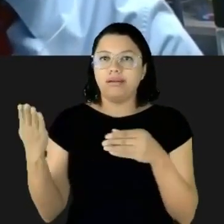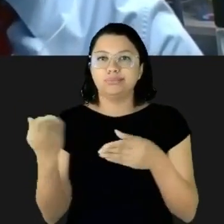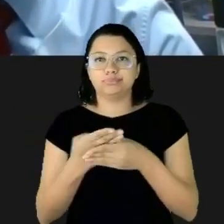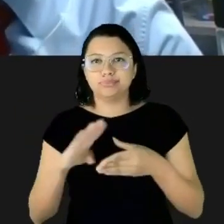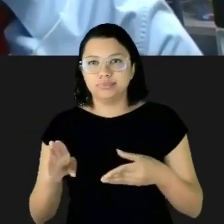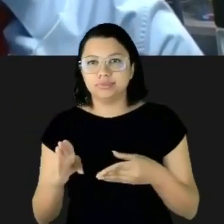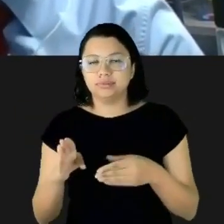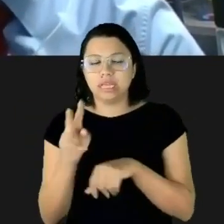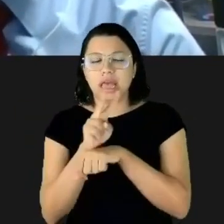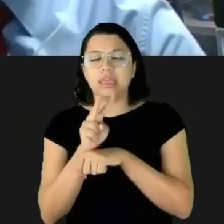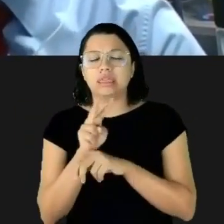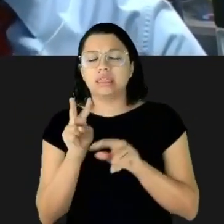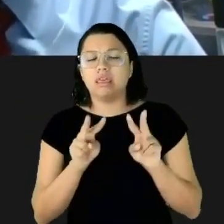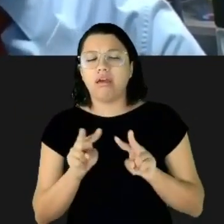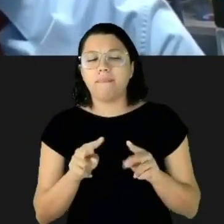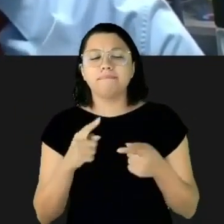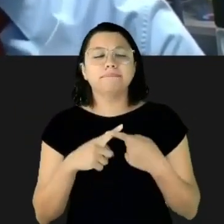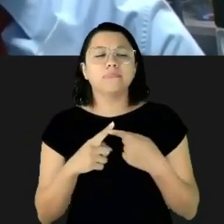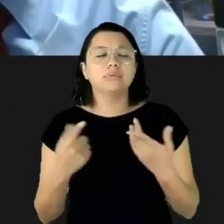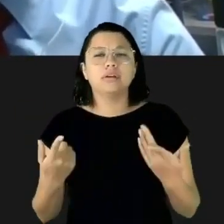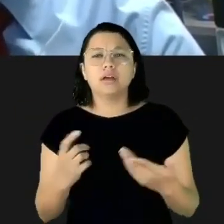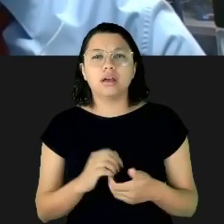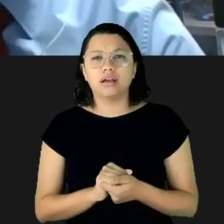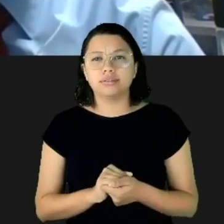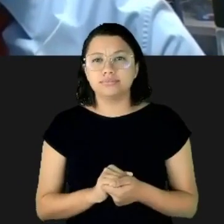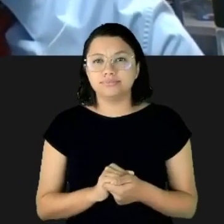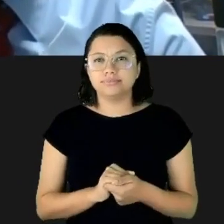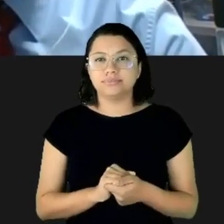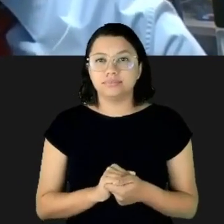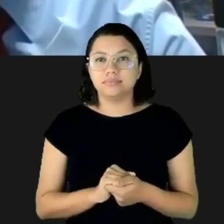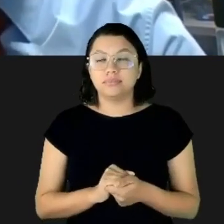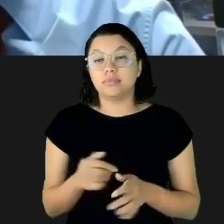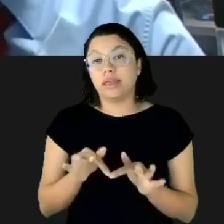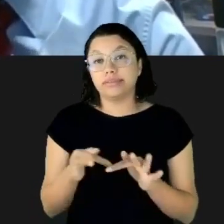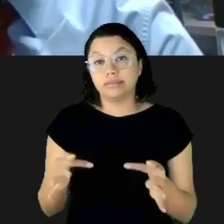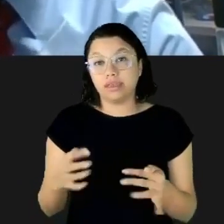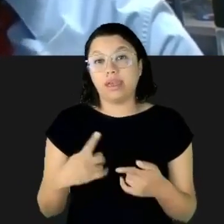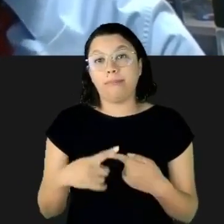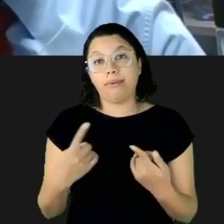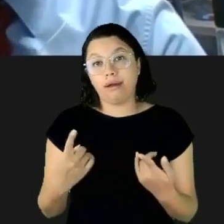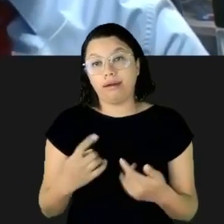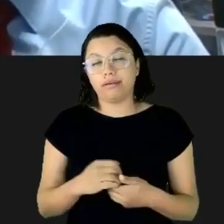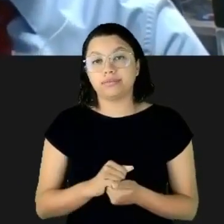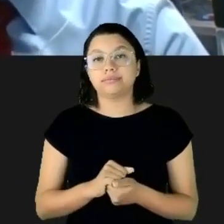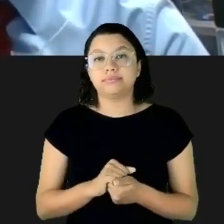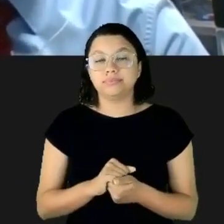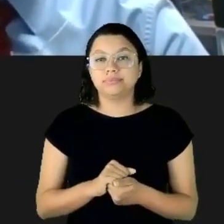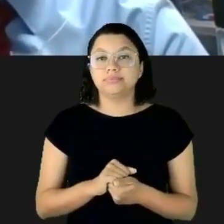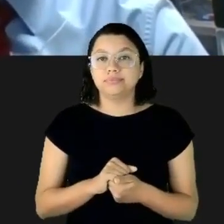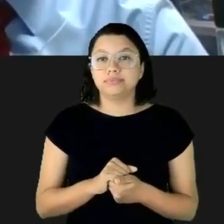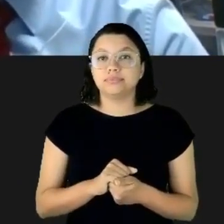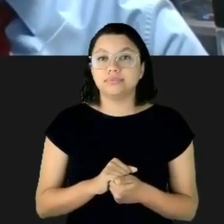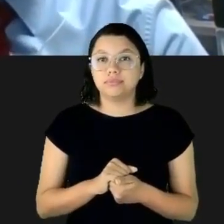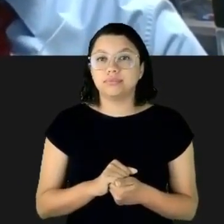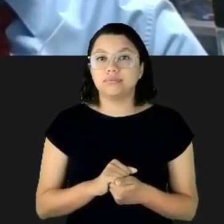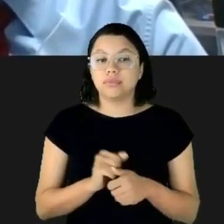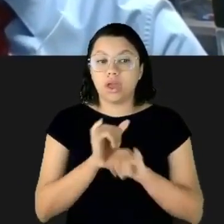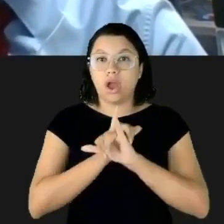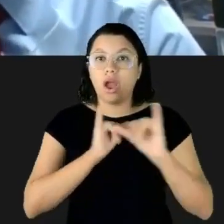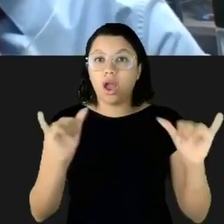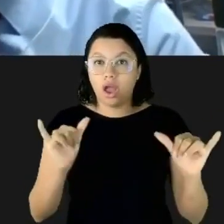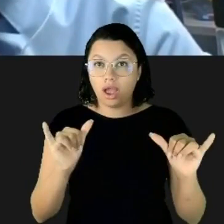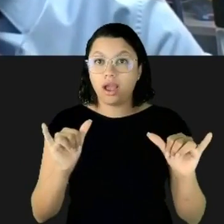porquê disso a expedição também é mais simples mas também a expedição e